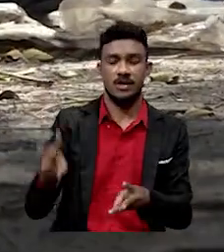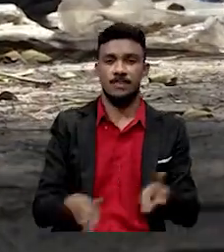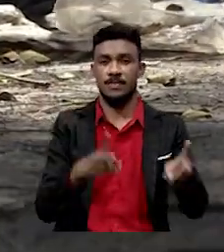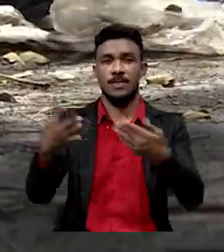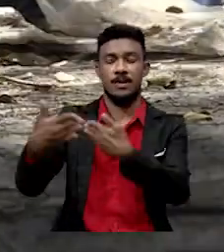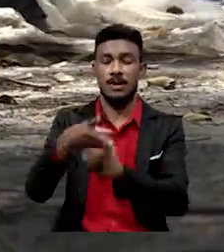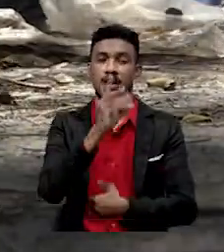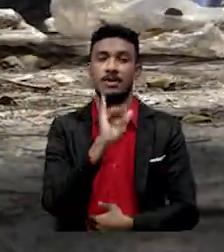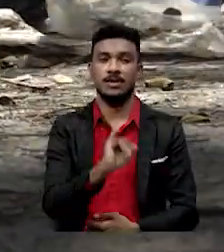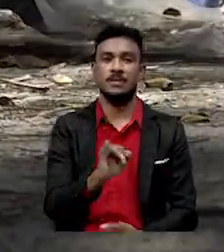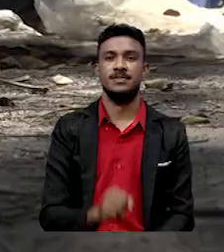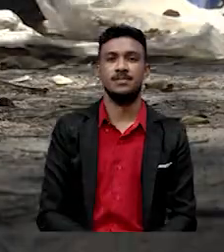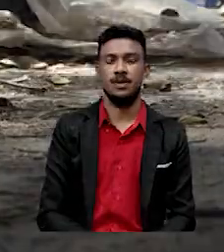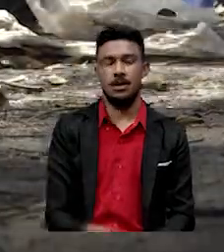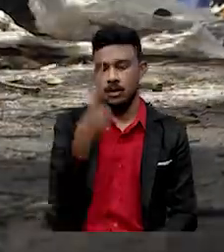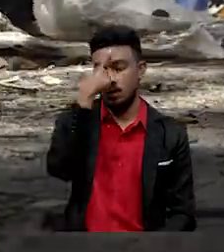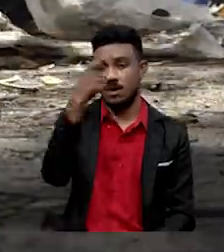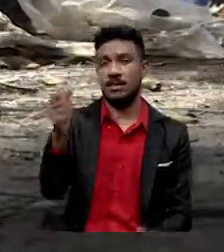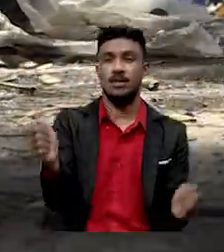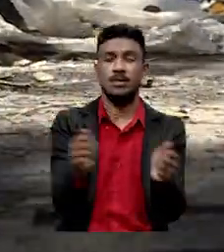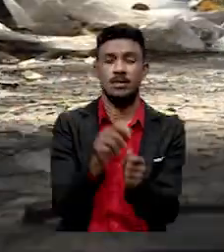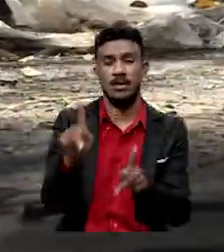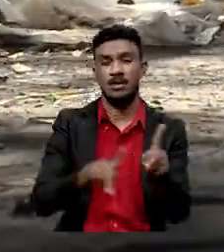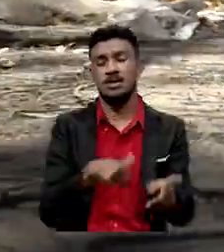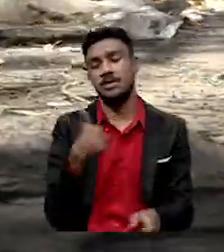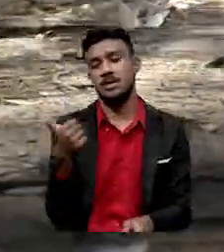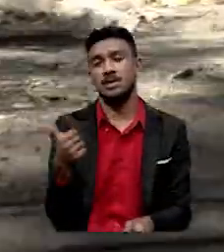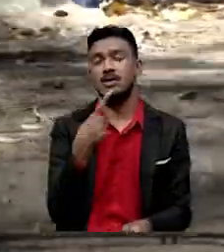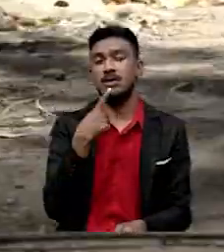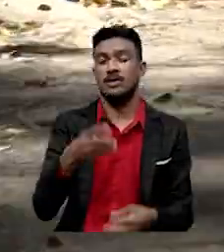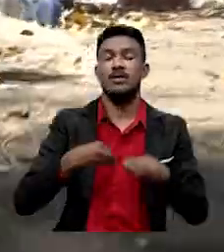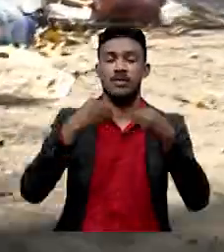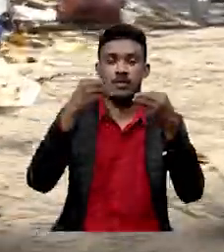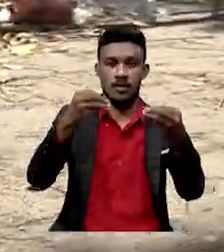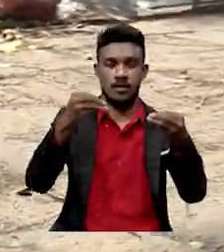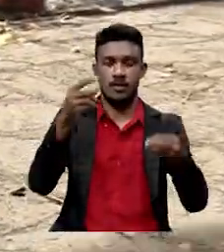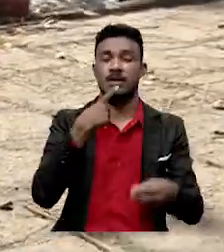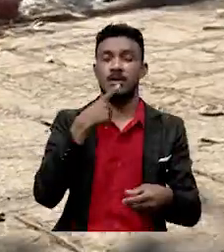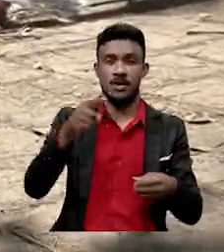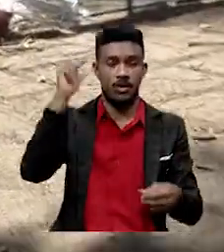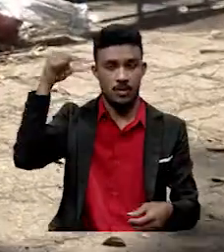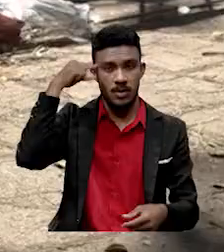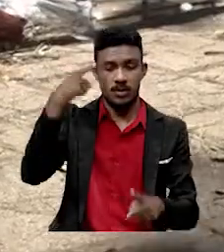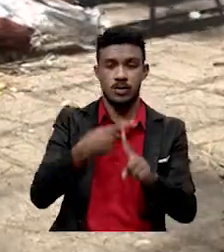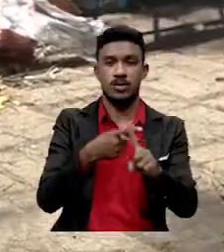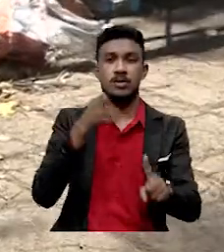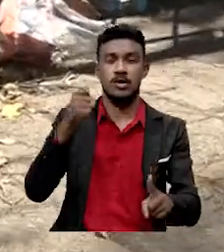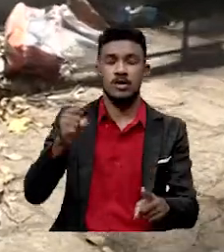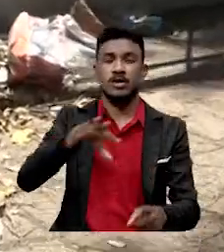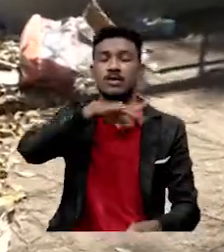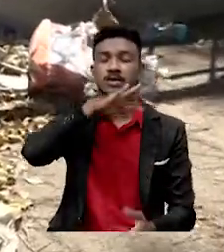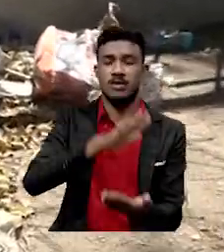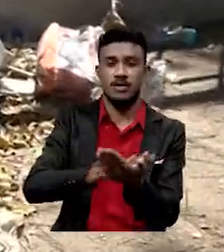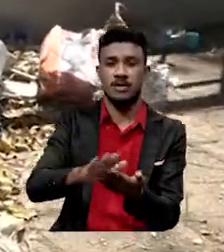Dili. Tambane, sociedade civil recomenda ba governo lihusi Serviço Saneamento Município Dili atu